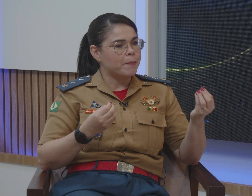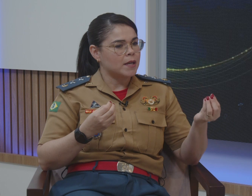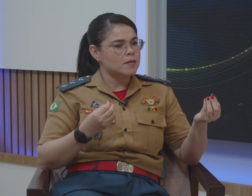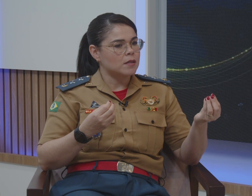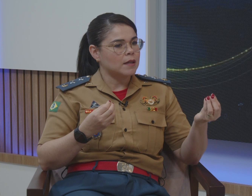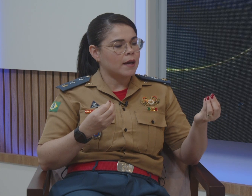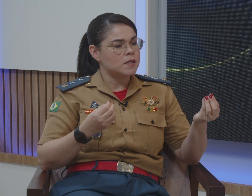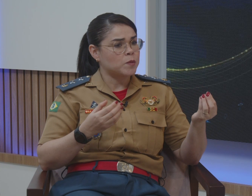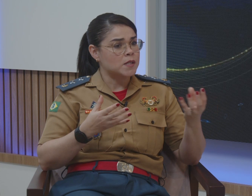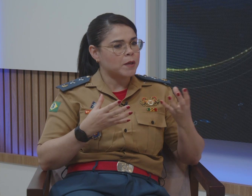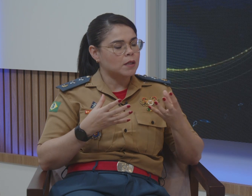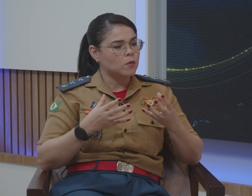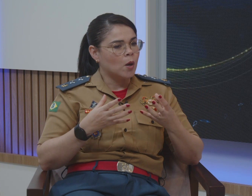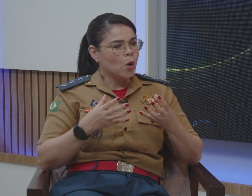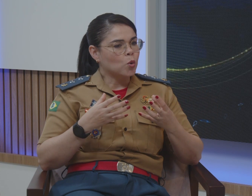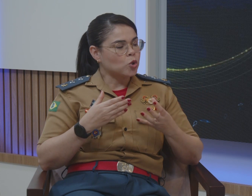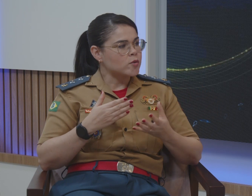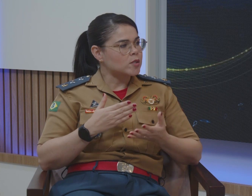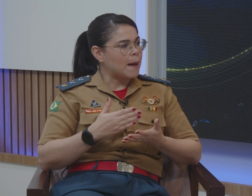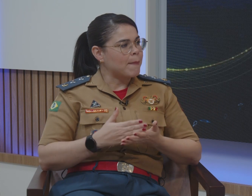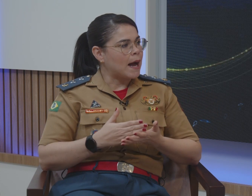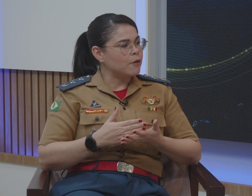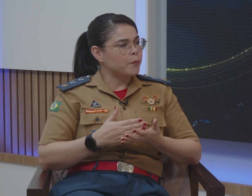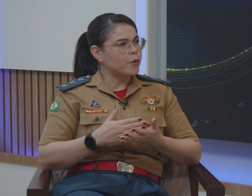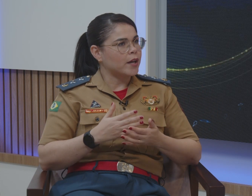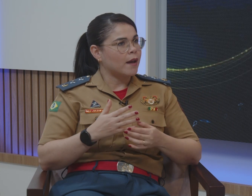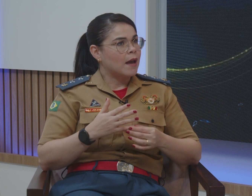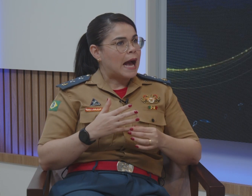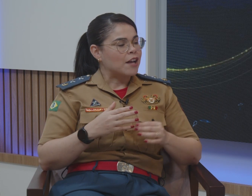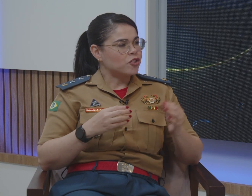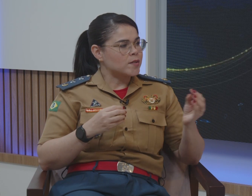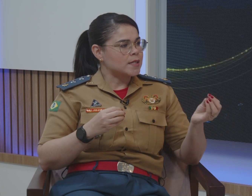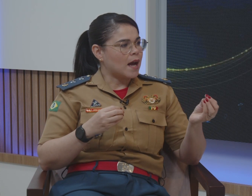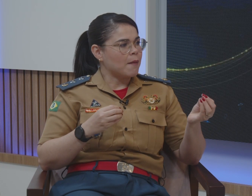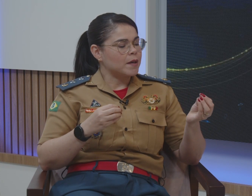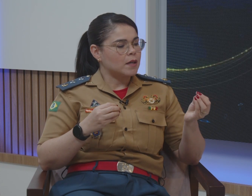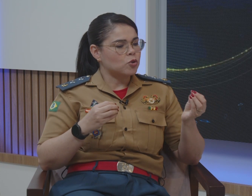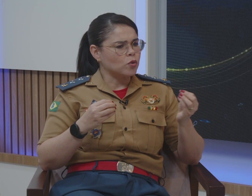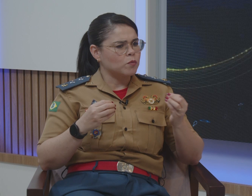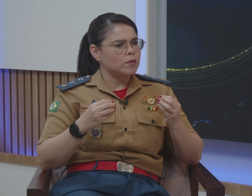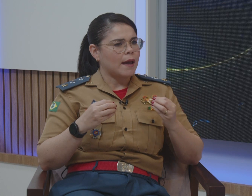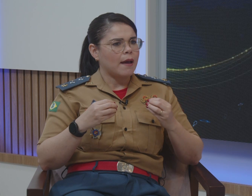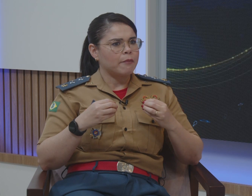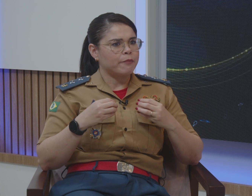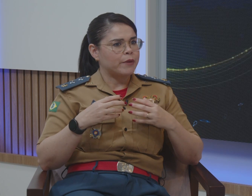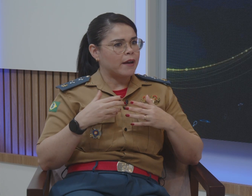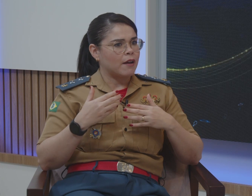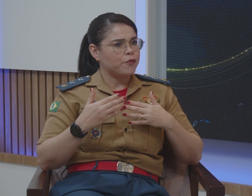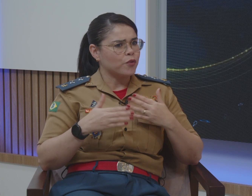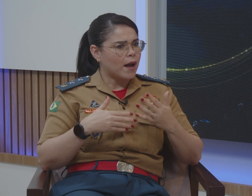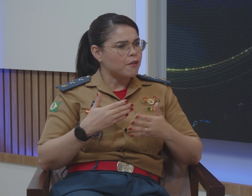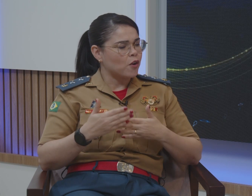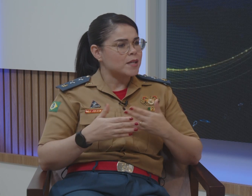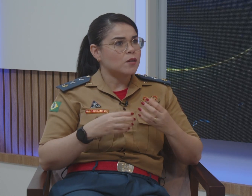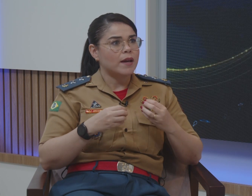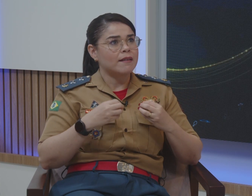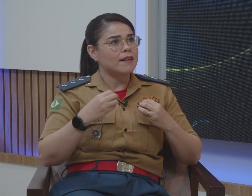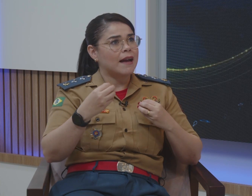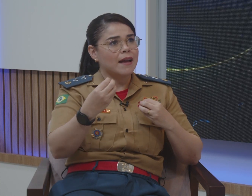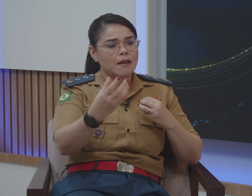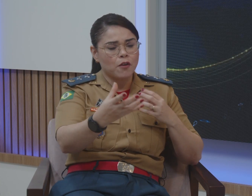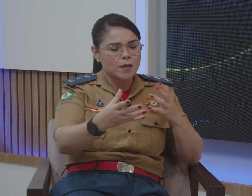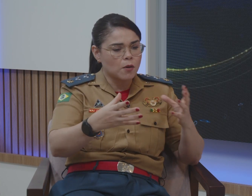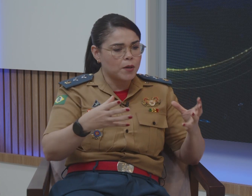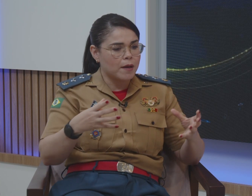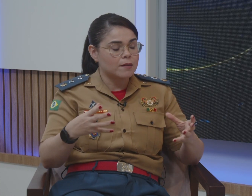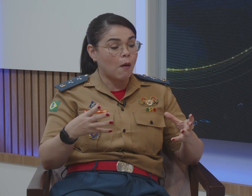própria imprensa, né, respeitando o nosso trabalho, porque a gente sabe que todo mundo quer furar a informação, quer dar